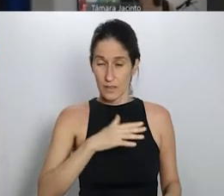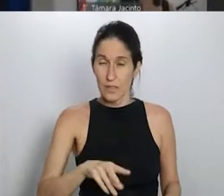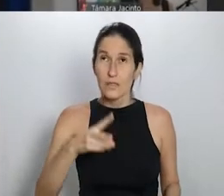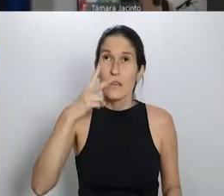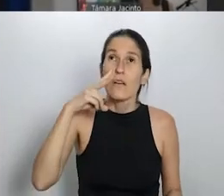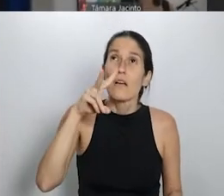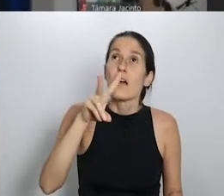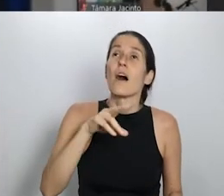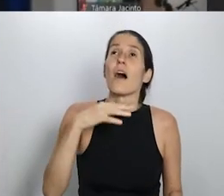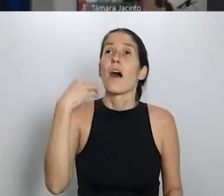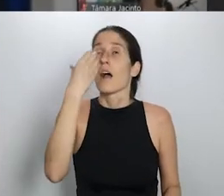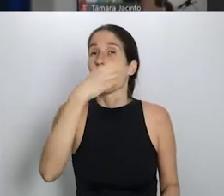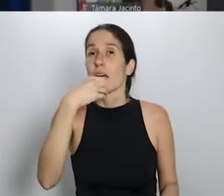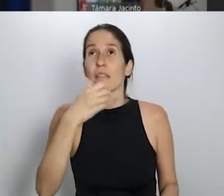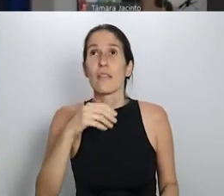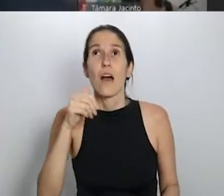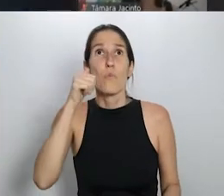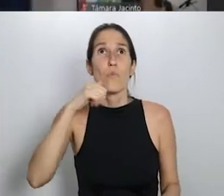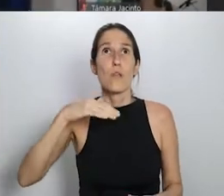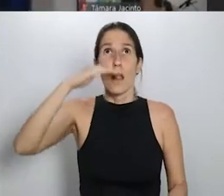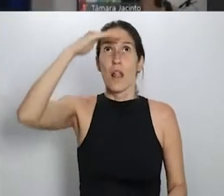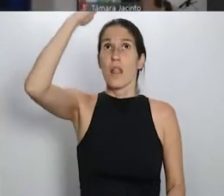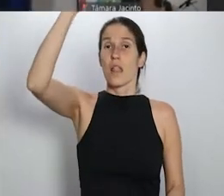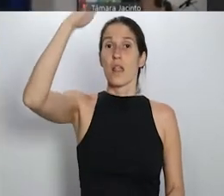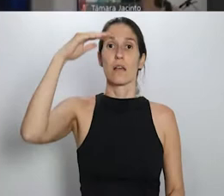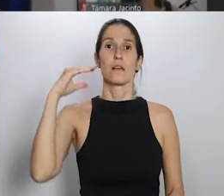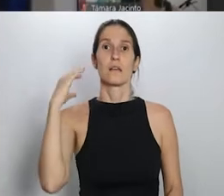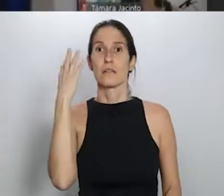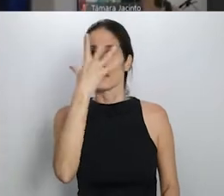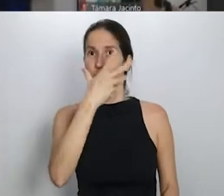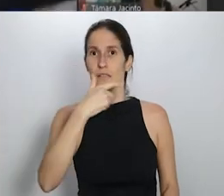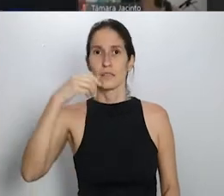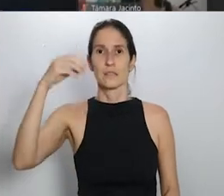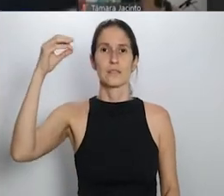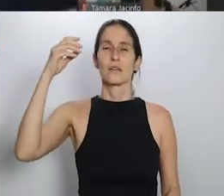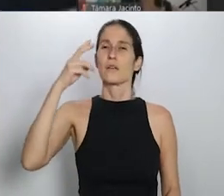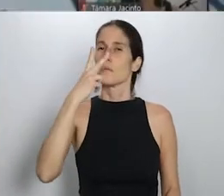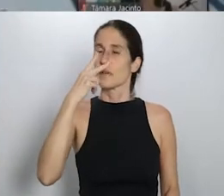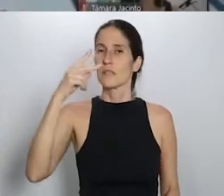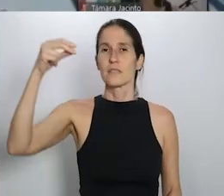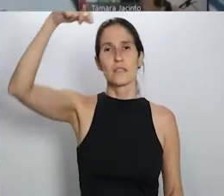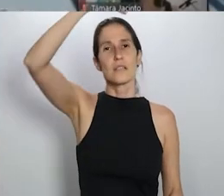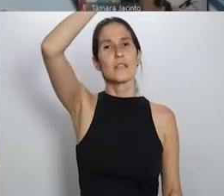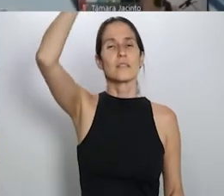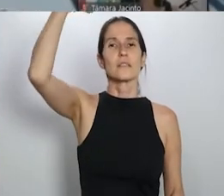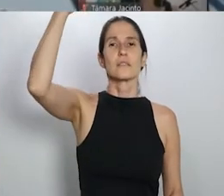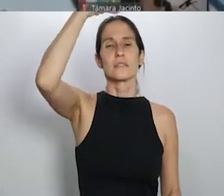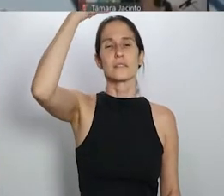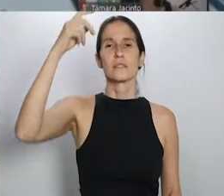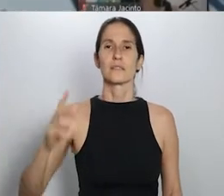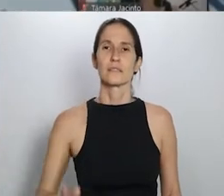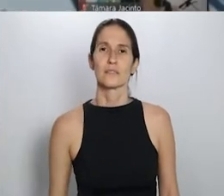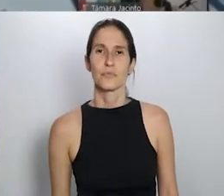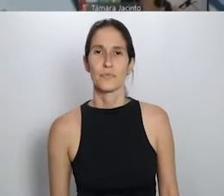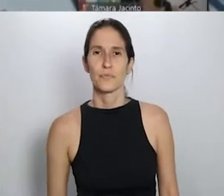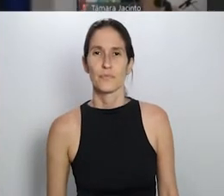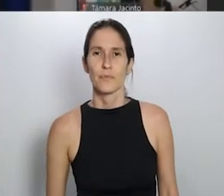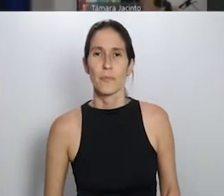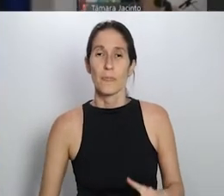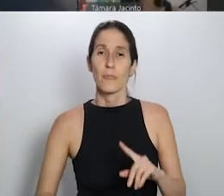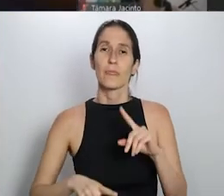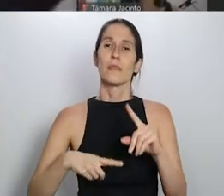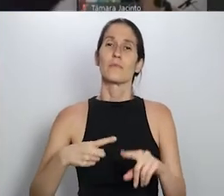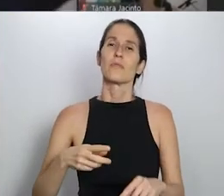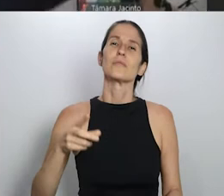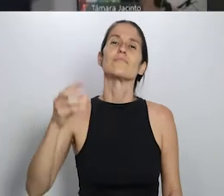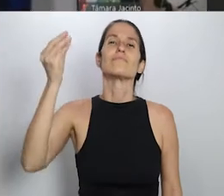ficava olhando, meu Deus, aquela mulher enorme, aquela presença assim, na frente, parecia que a gente estava na frente de uma entidade. Aí depois eu entendi que